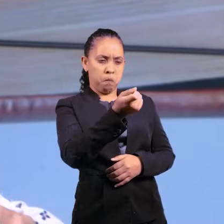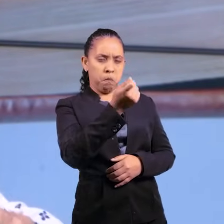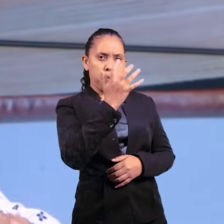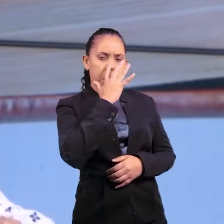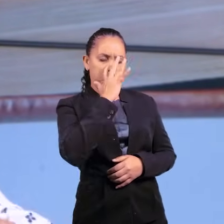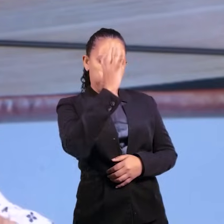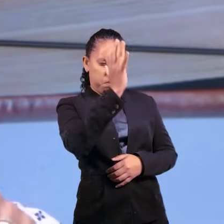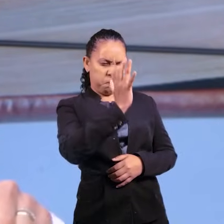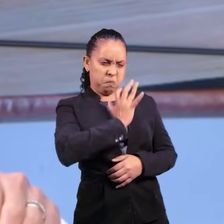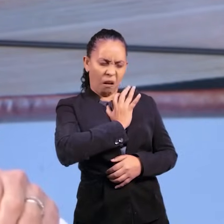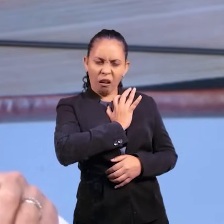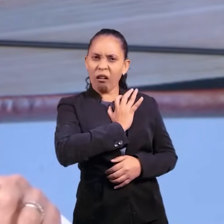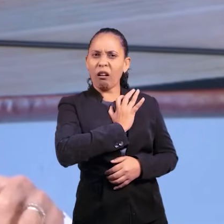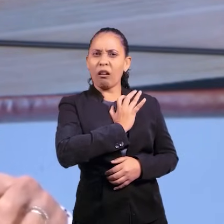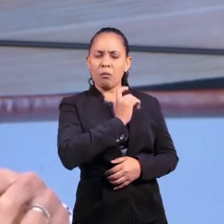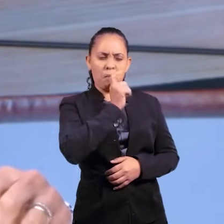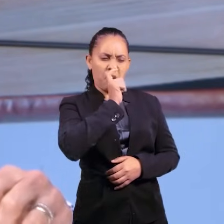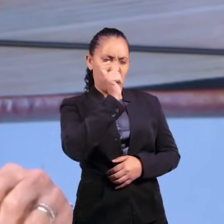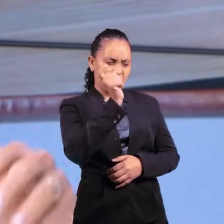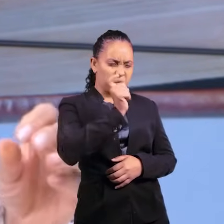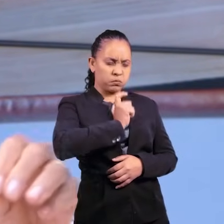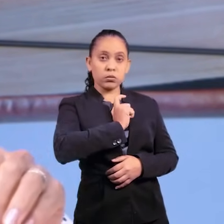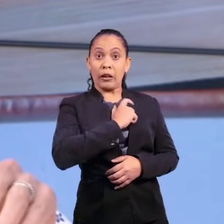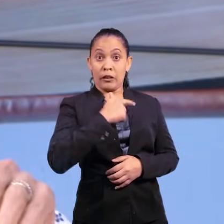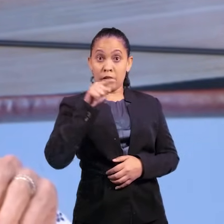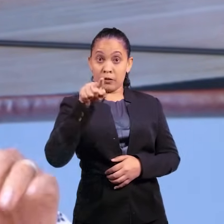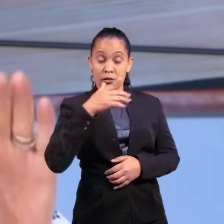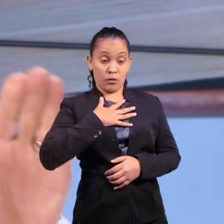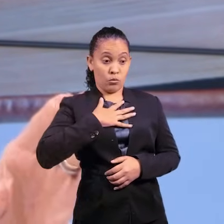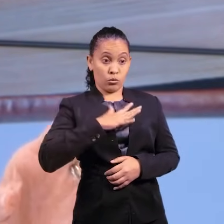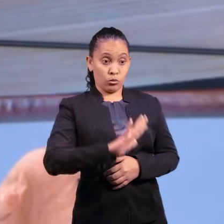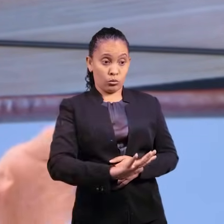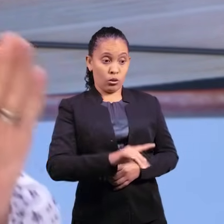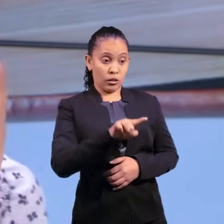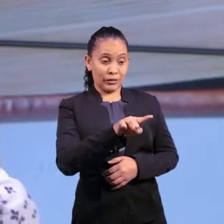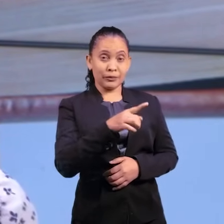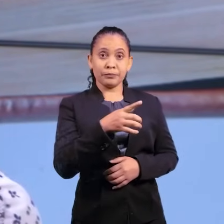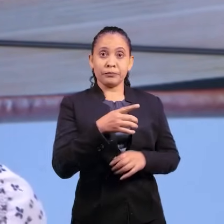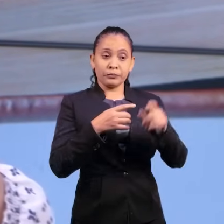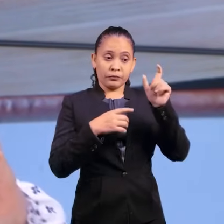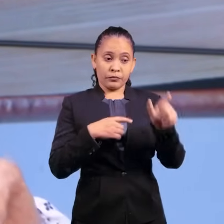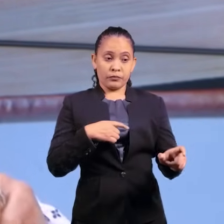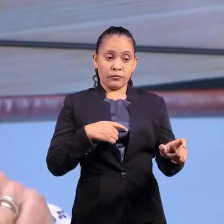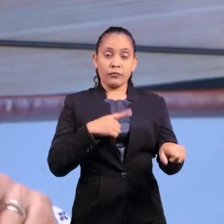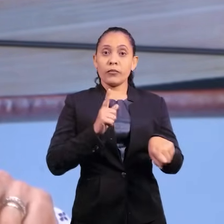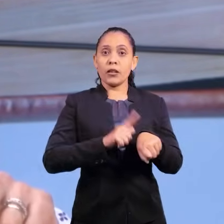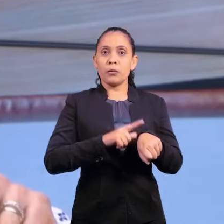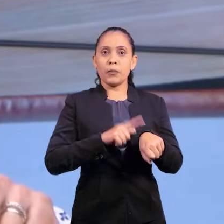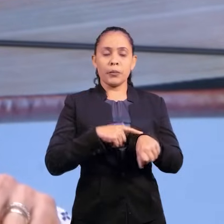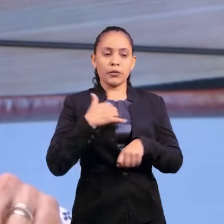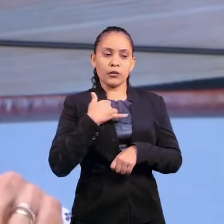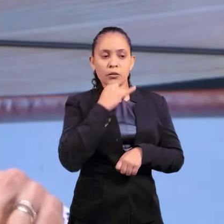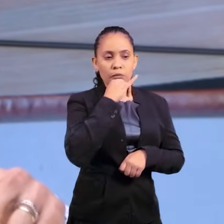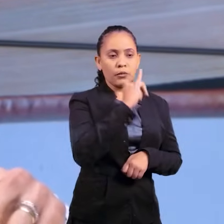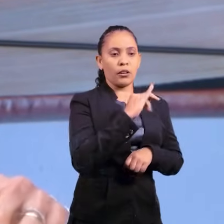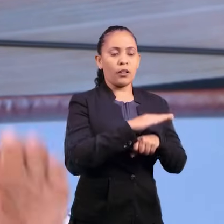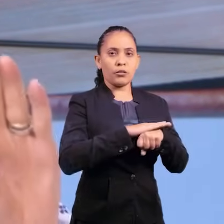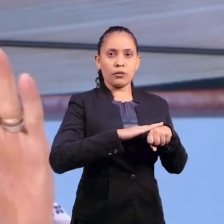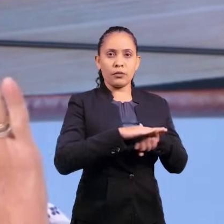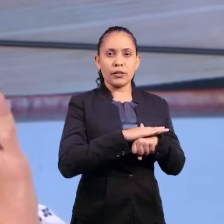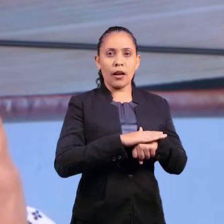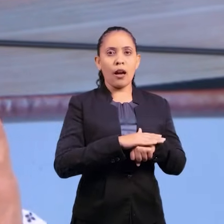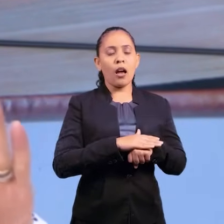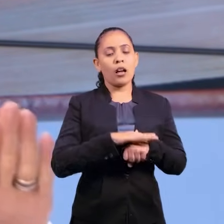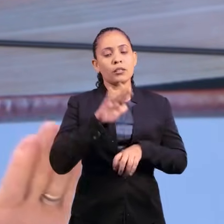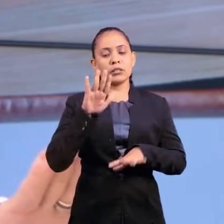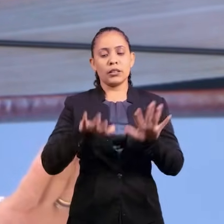mais indelicada, alguma coisa, e você não gostou, talvez aquele nem seja o momento de você tratar com ele. Às vezes é